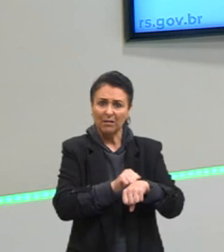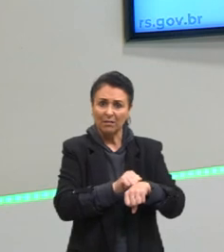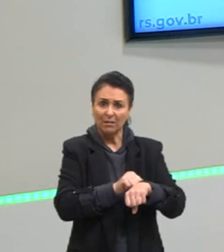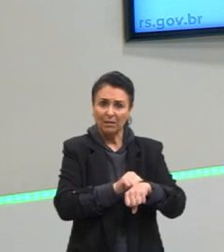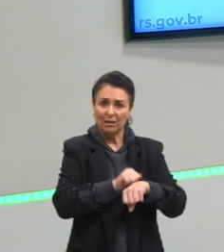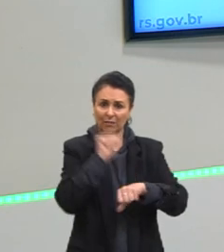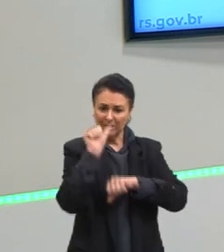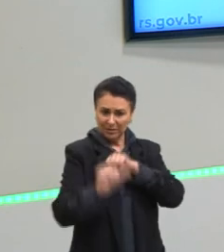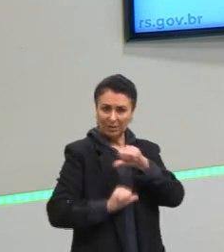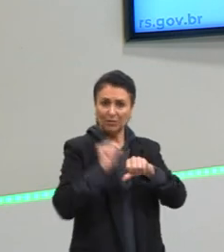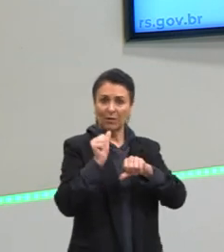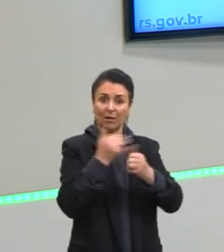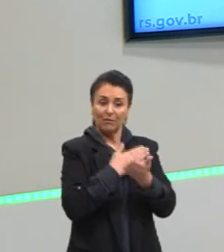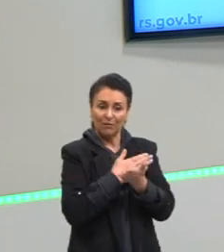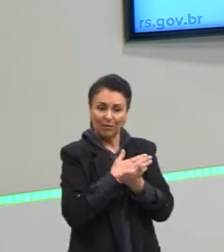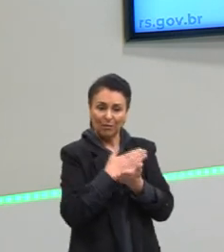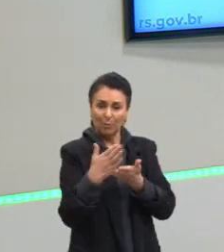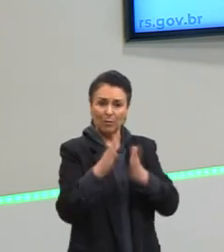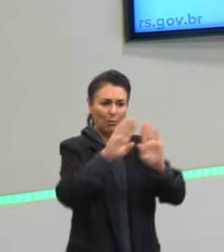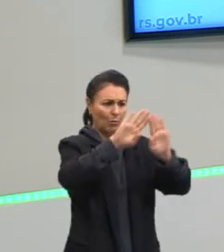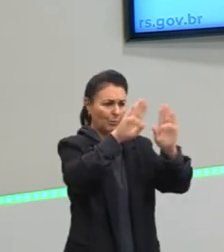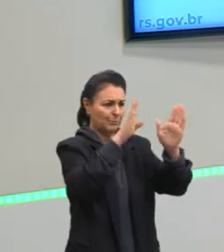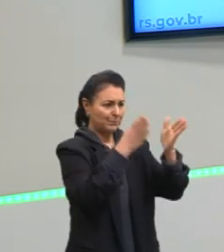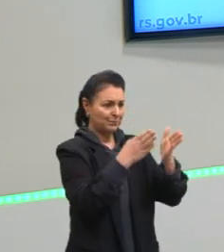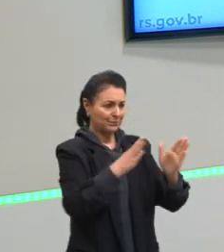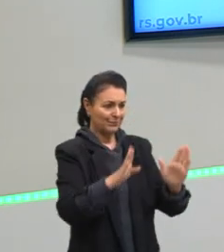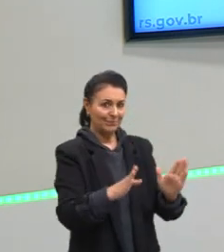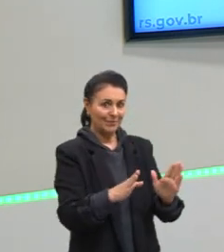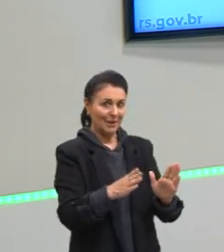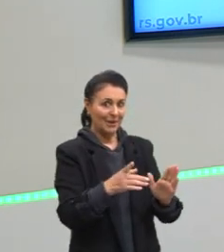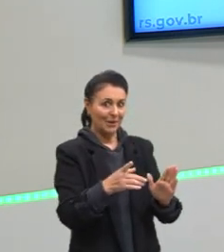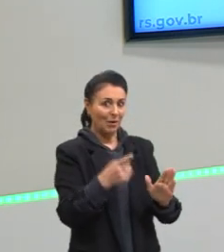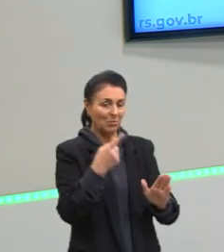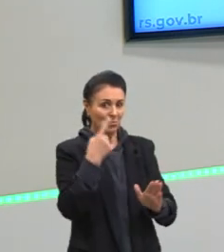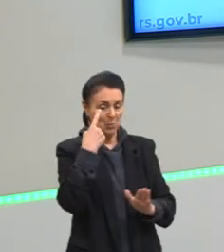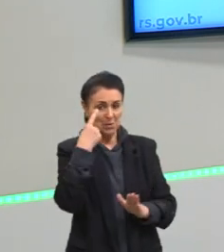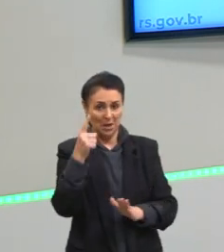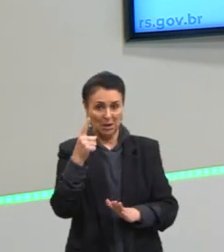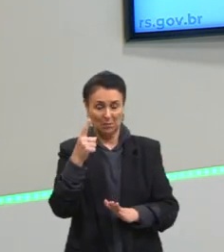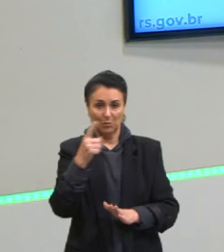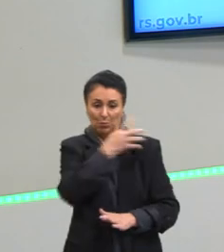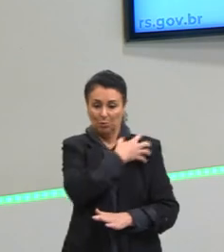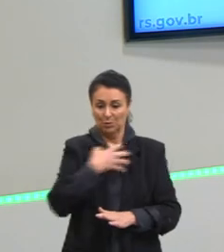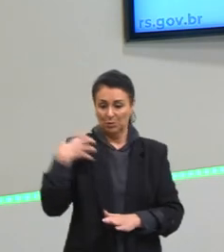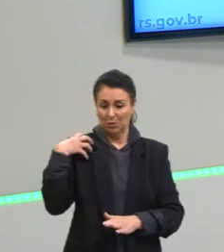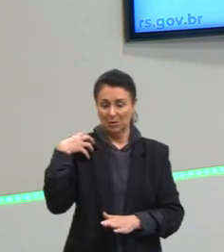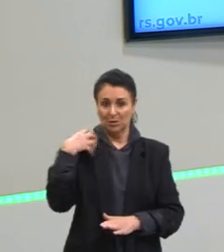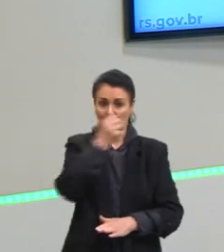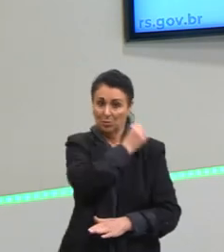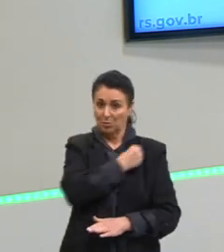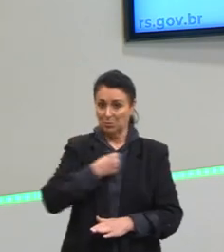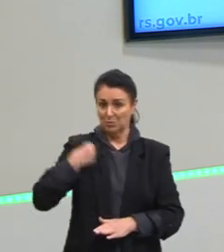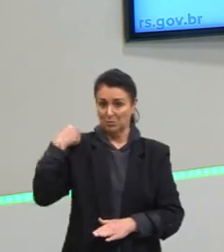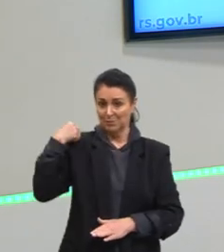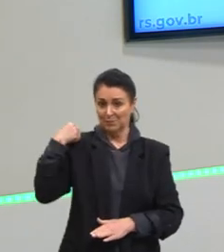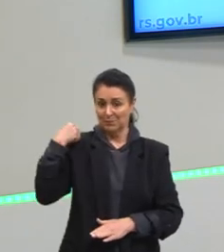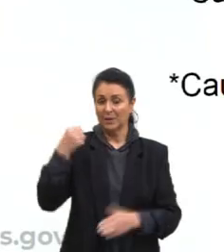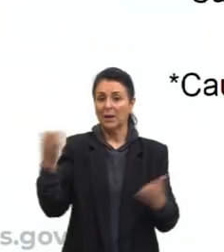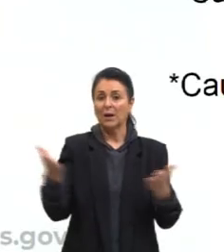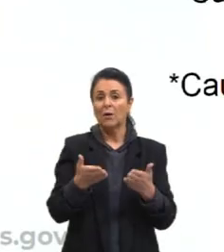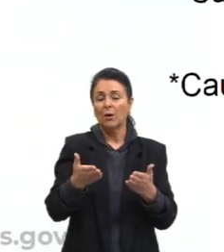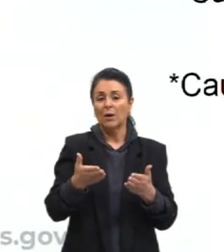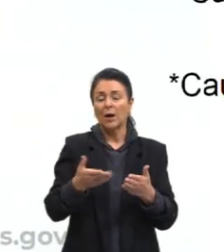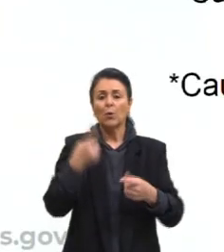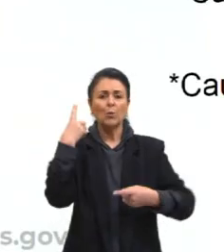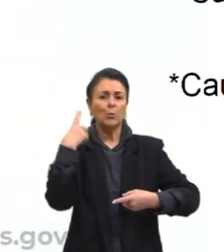estátua provavelmente a que seja a estátua do Aristóteles a estátua do Sócrates desculpa é a causa eficiente